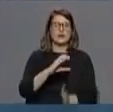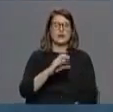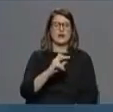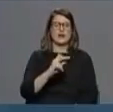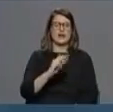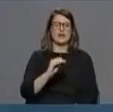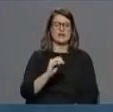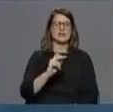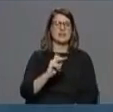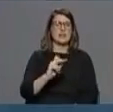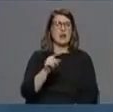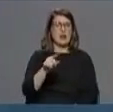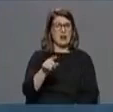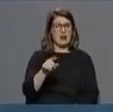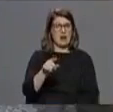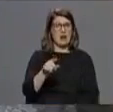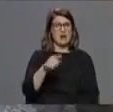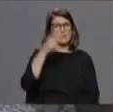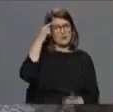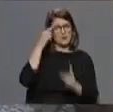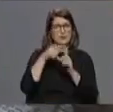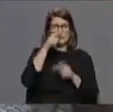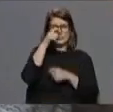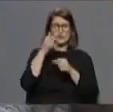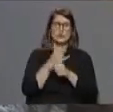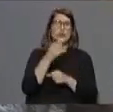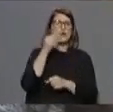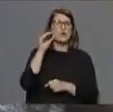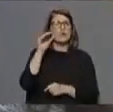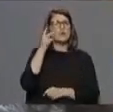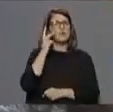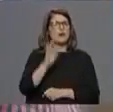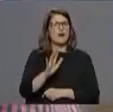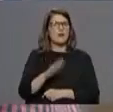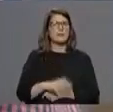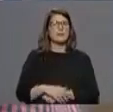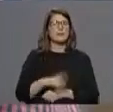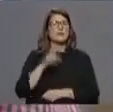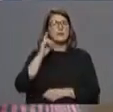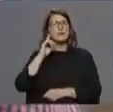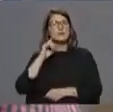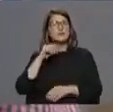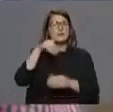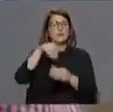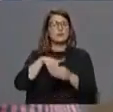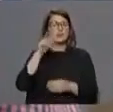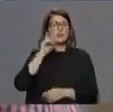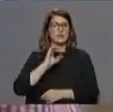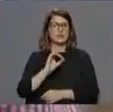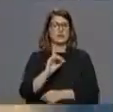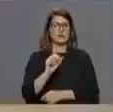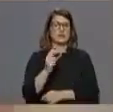aqui para servir os corvinos. Isabel Rodrigues relembrou a importância do voto no dia 6 de outubro